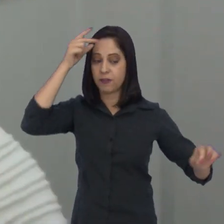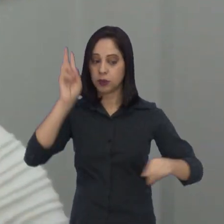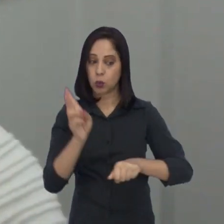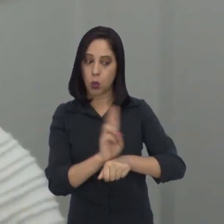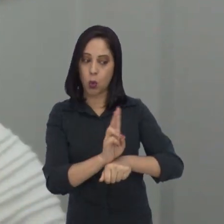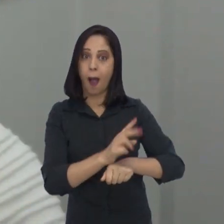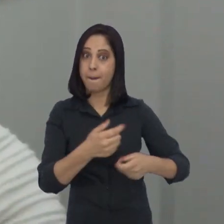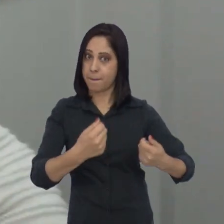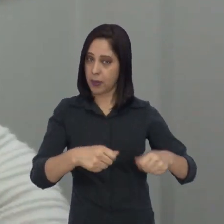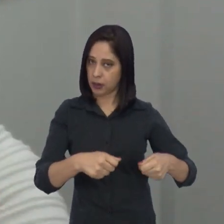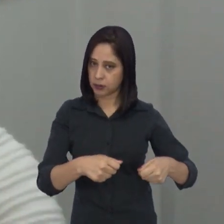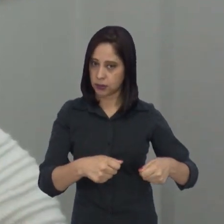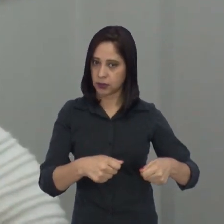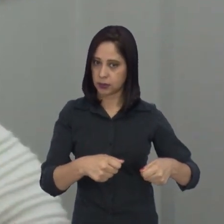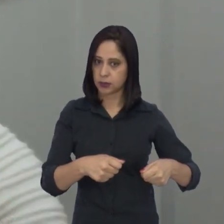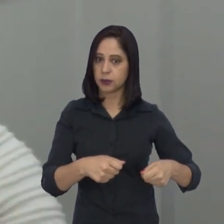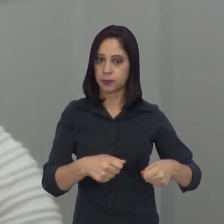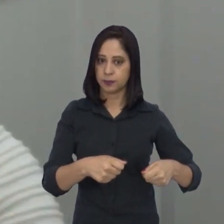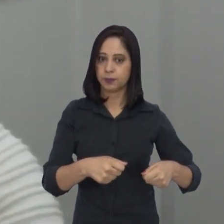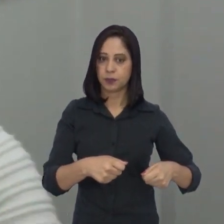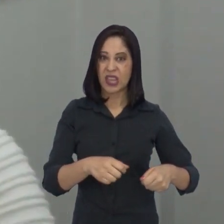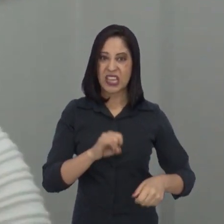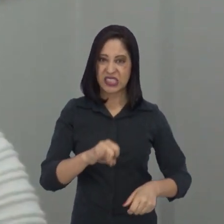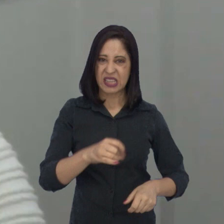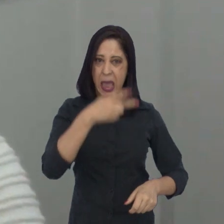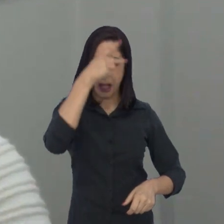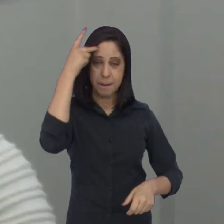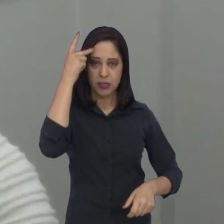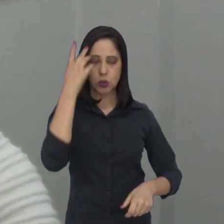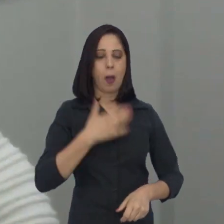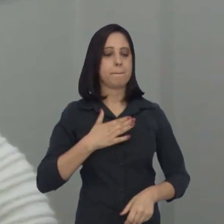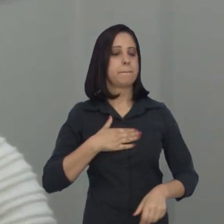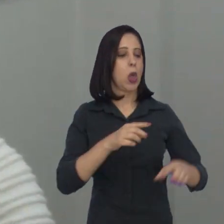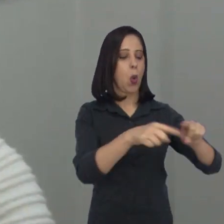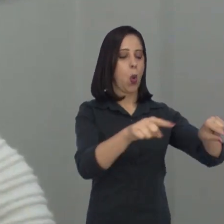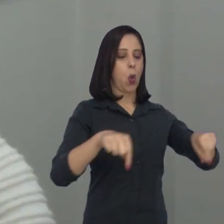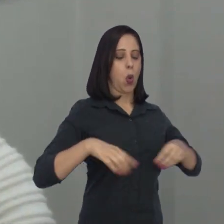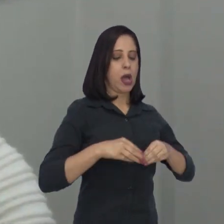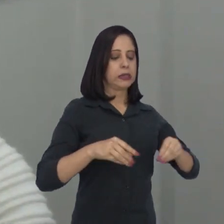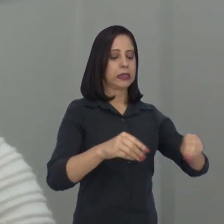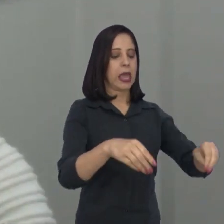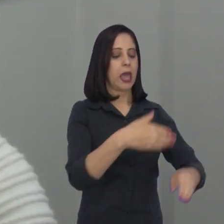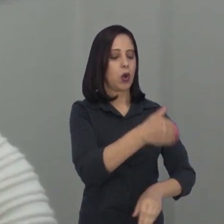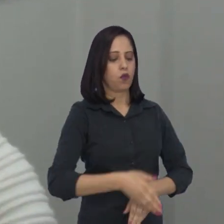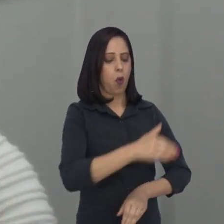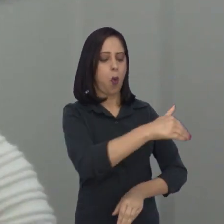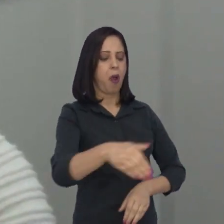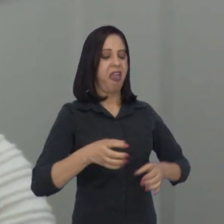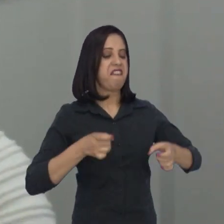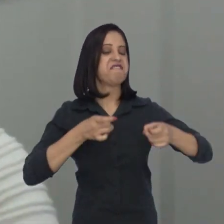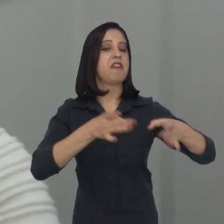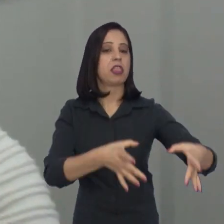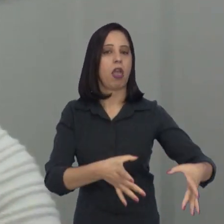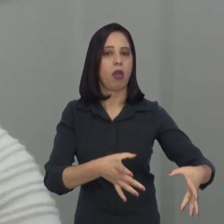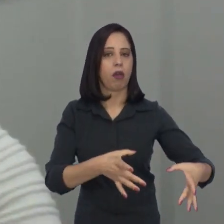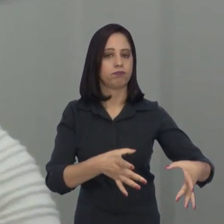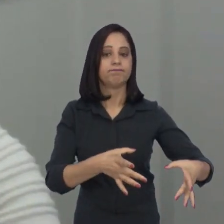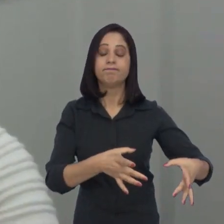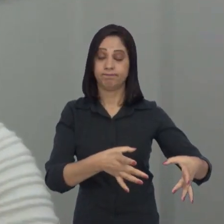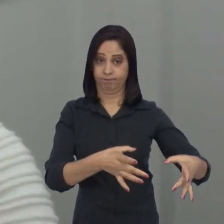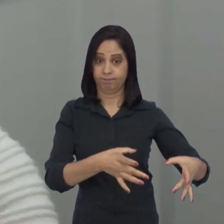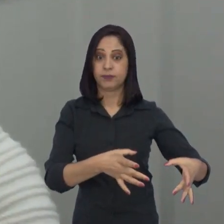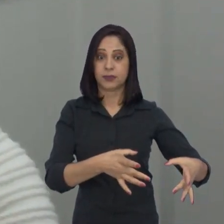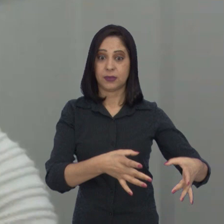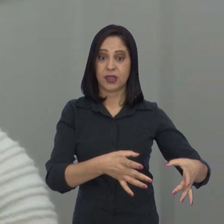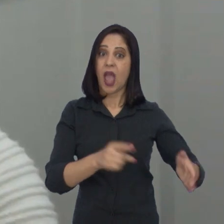pré-aprovado. Quem faz isso e acaba prejudicando os cidadãos quando vende lote irregular, essa pessoa